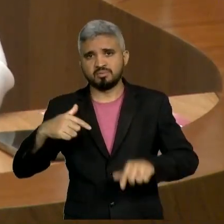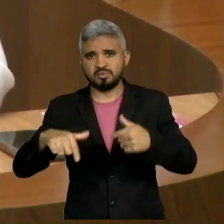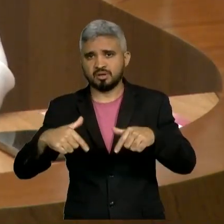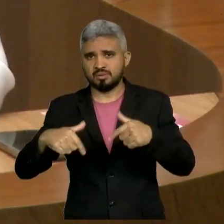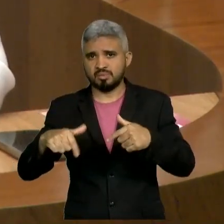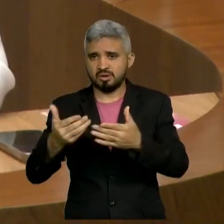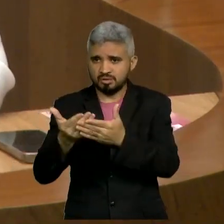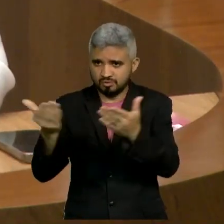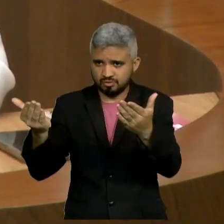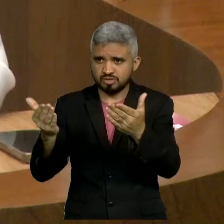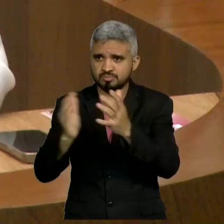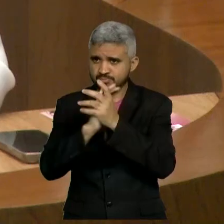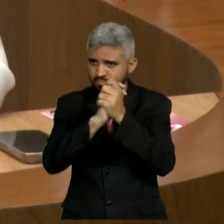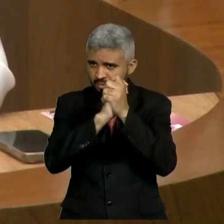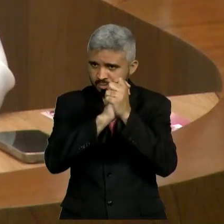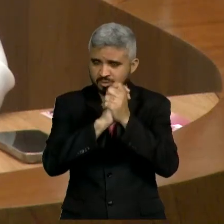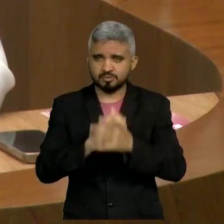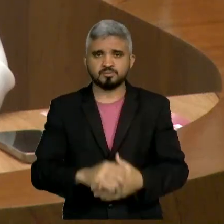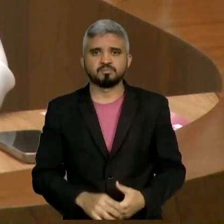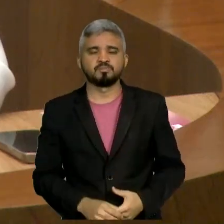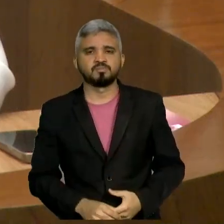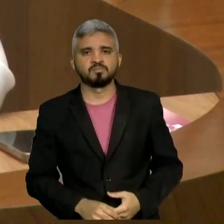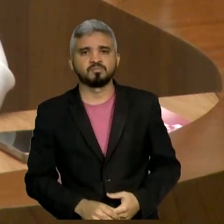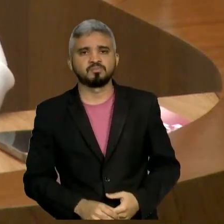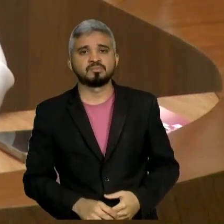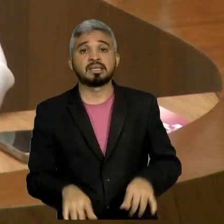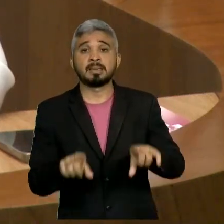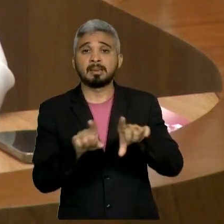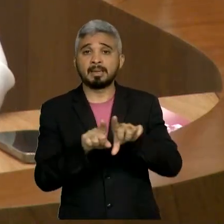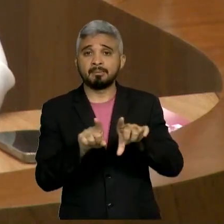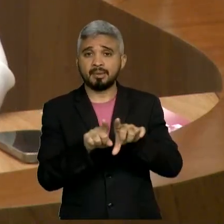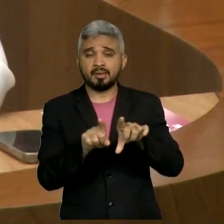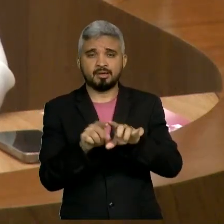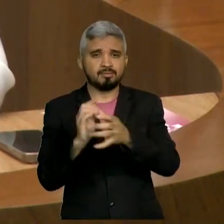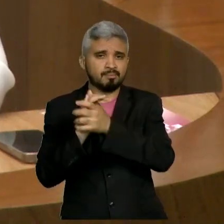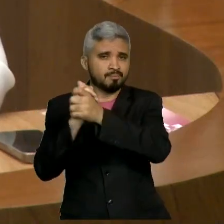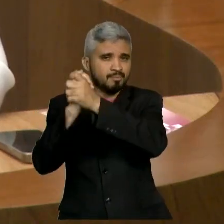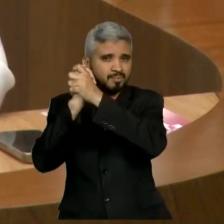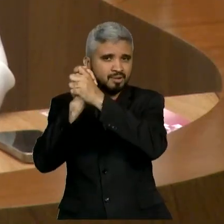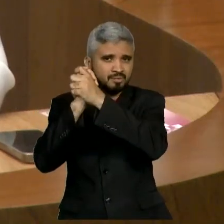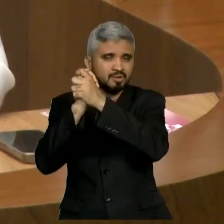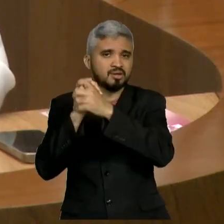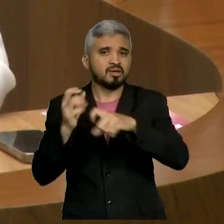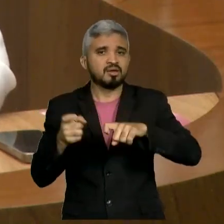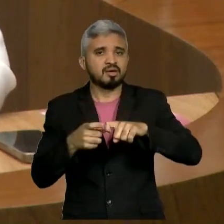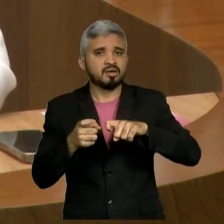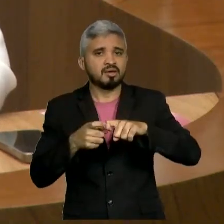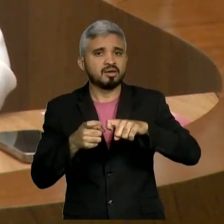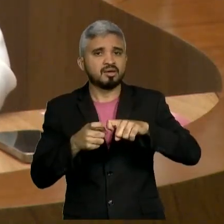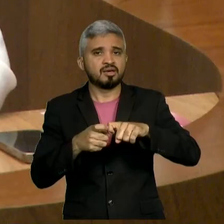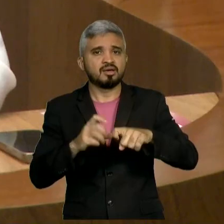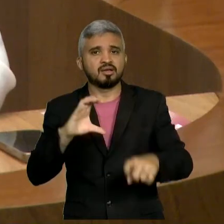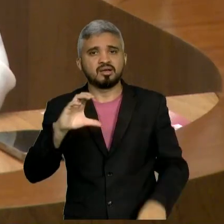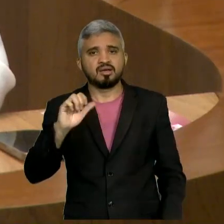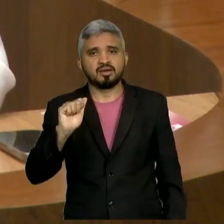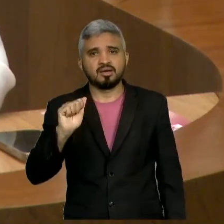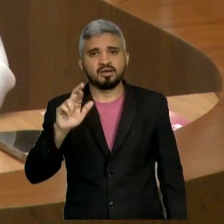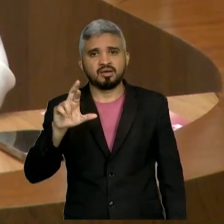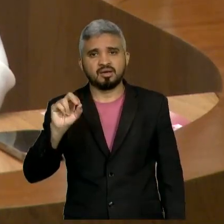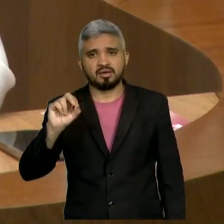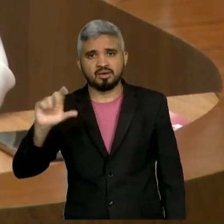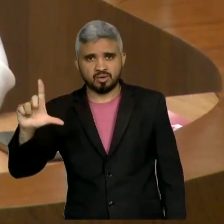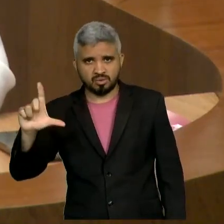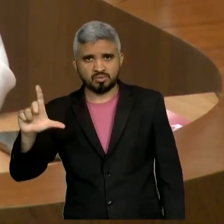Quero agradecer também, parabenizar o trabalho da doutora Carol, que ontem reuniu todos os